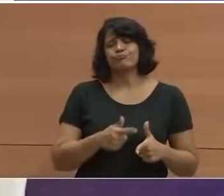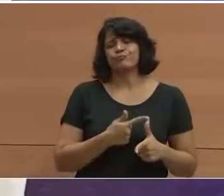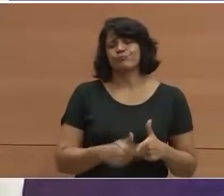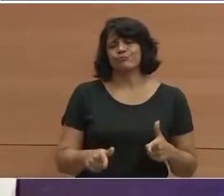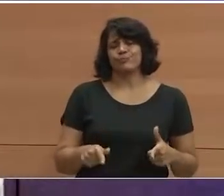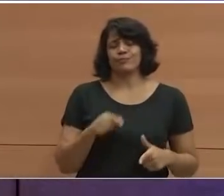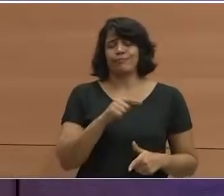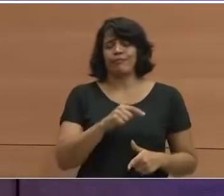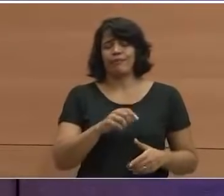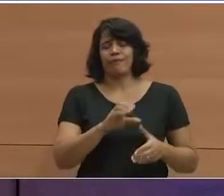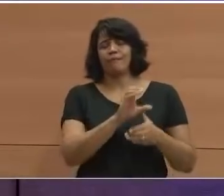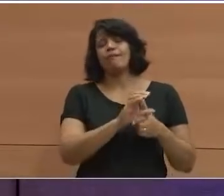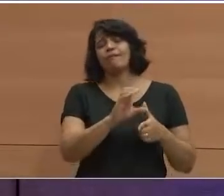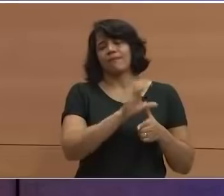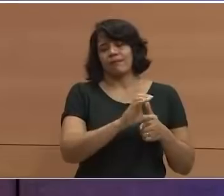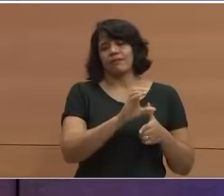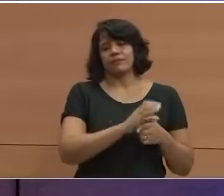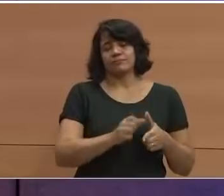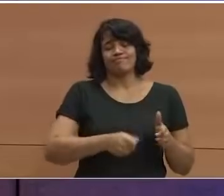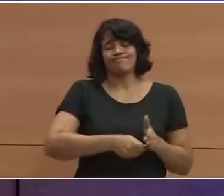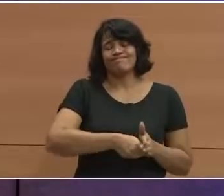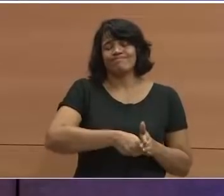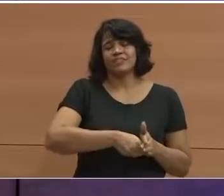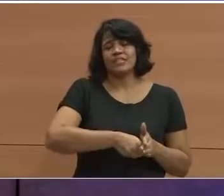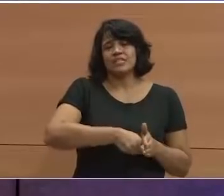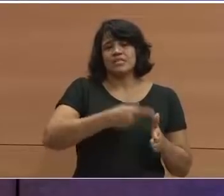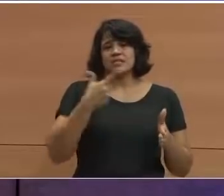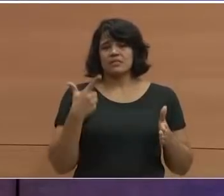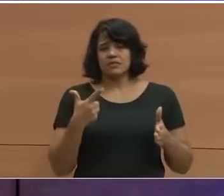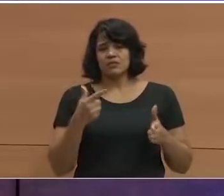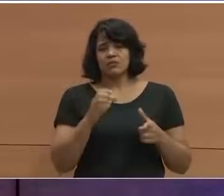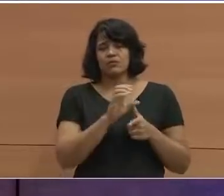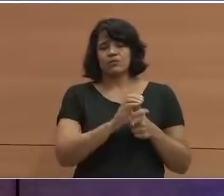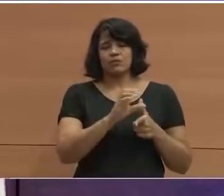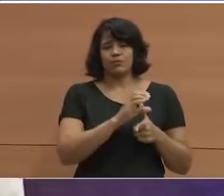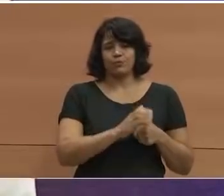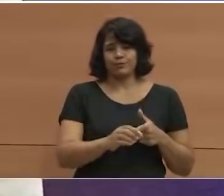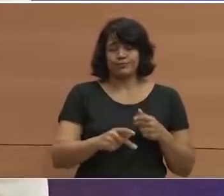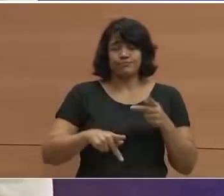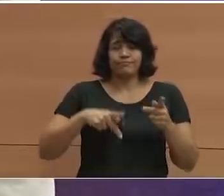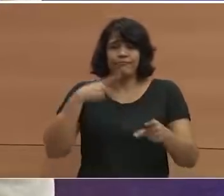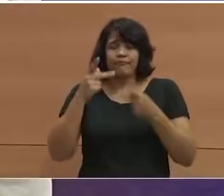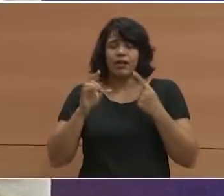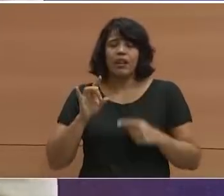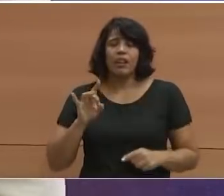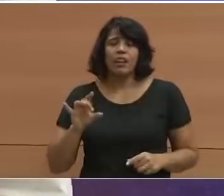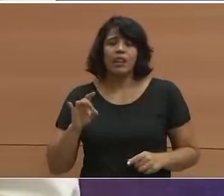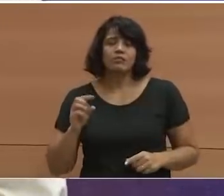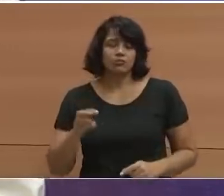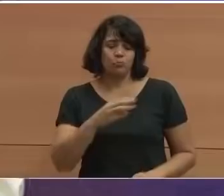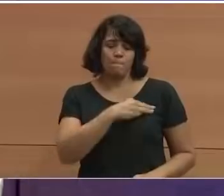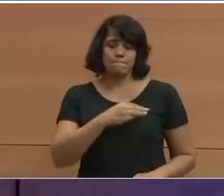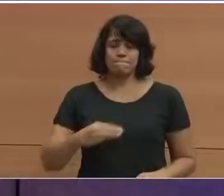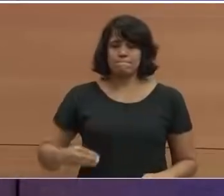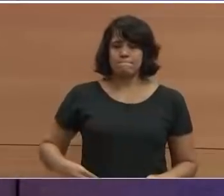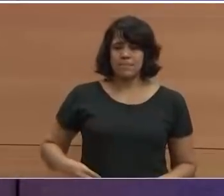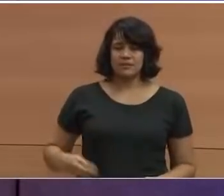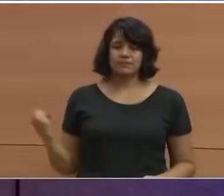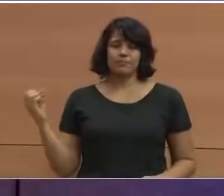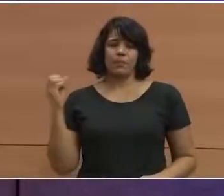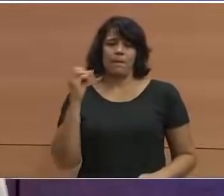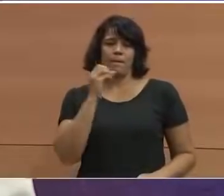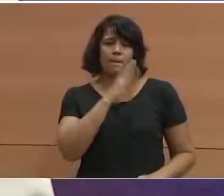só trata do ministério, ou não? Do ministério da Nova Aliança, dos ministros